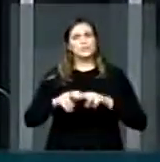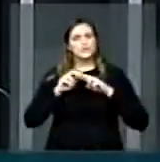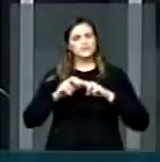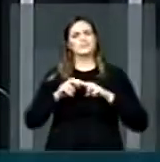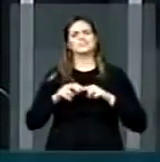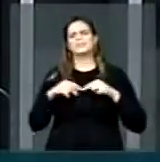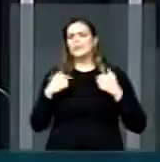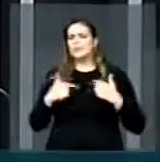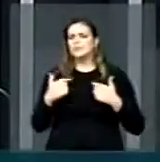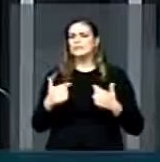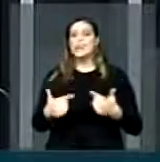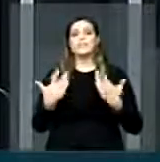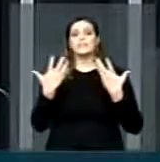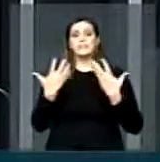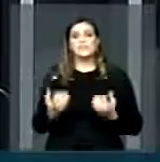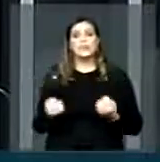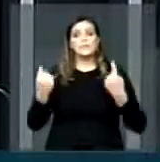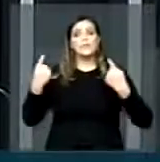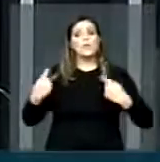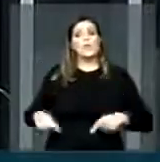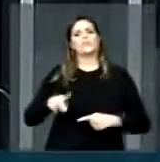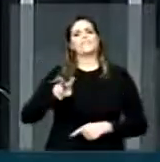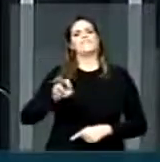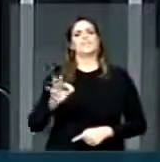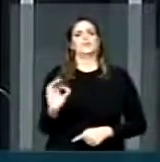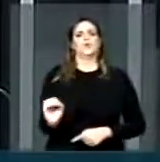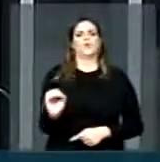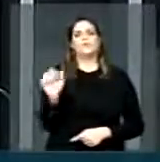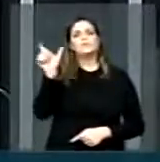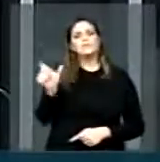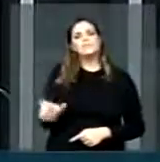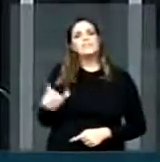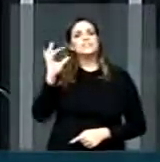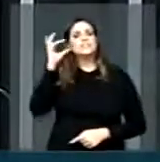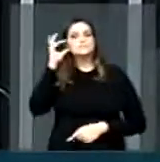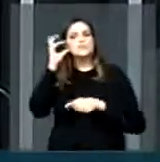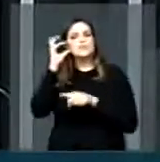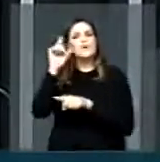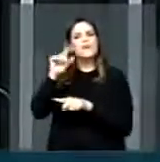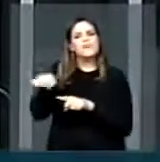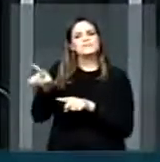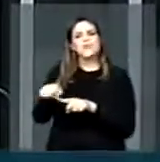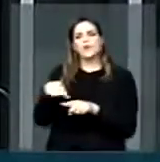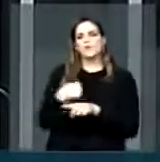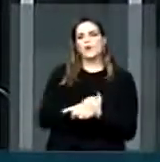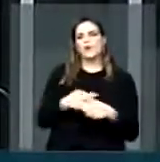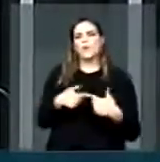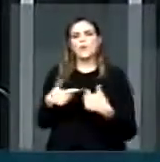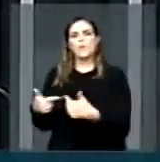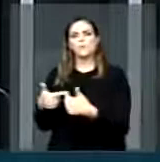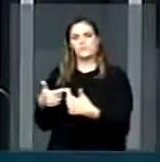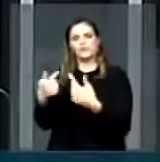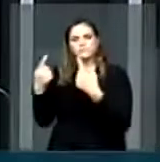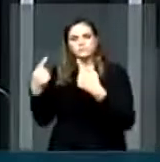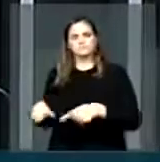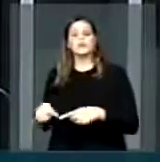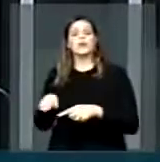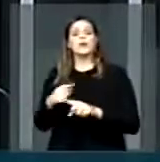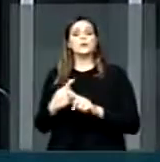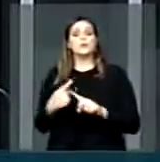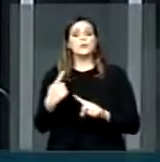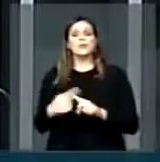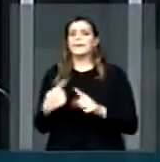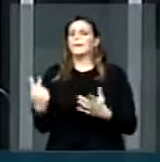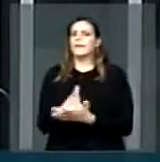derrubar o veto da presidente Dilma, porque é uma coisa errada que ela fez, dentre tantas outras coisas erradas que vem